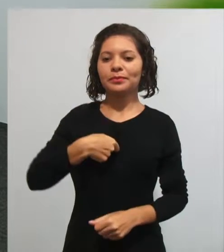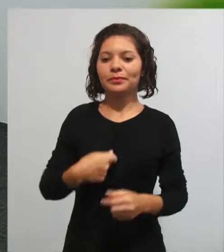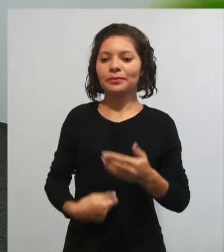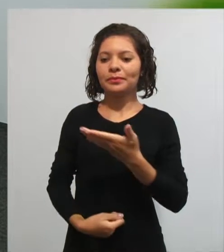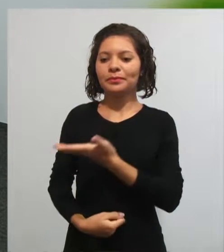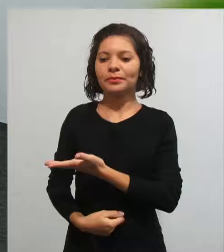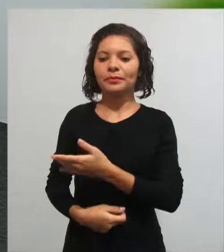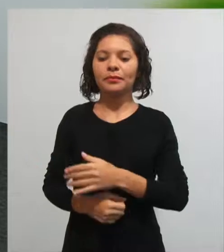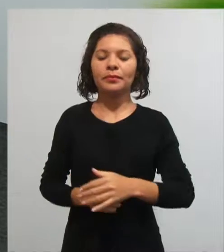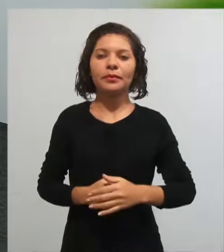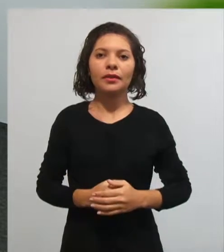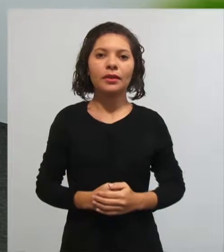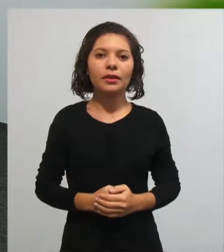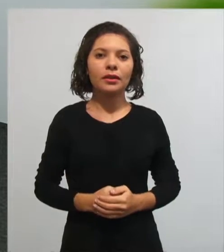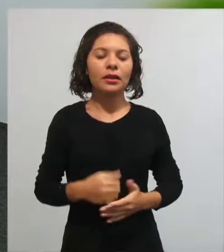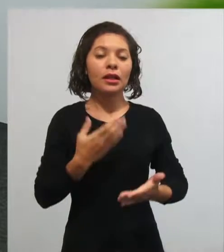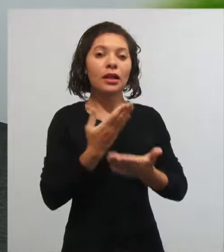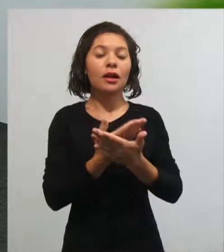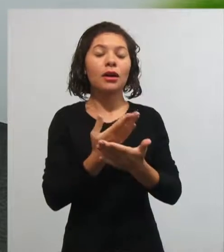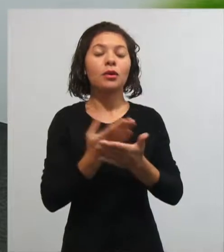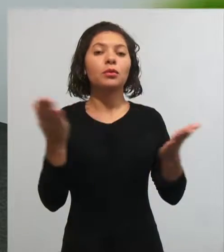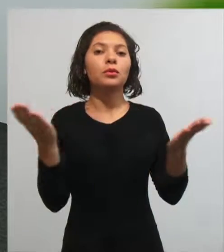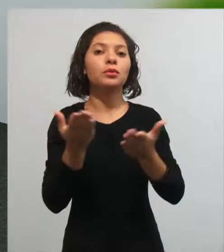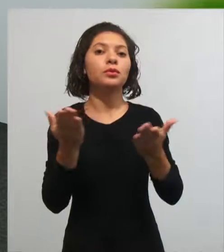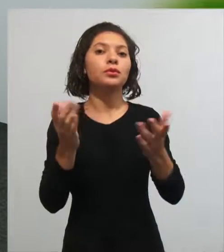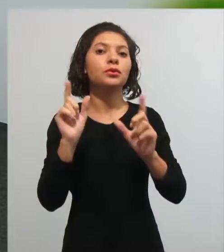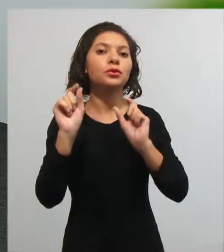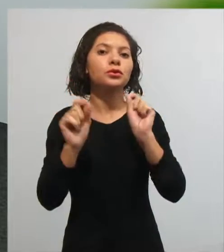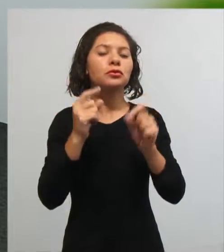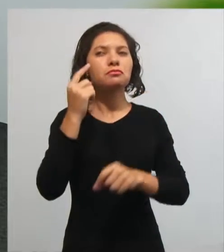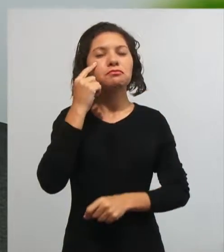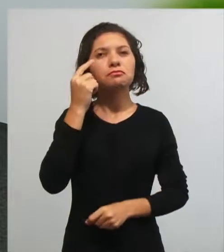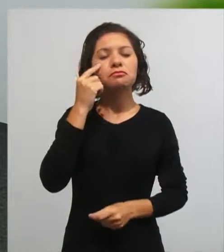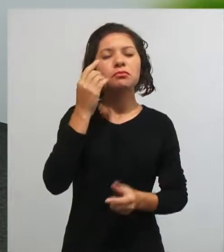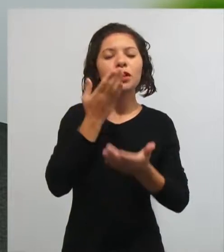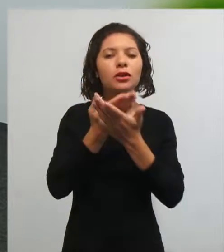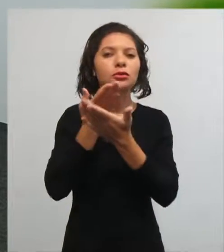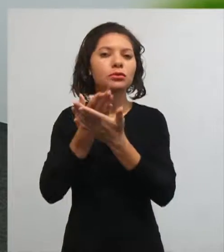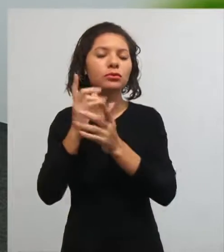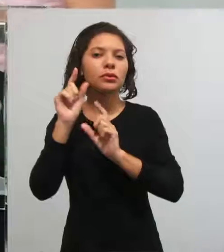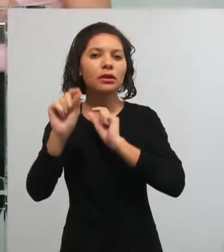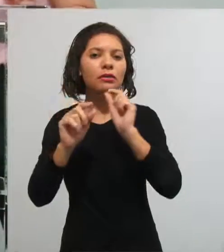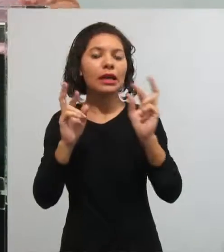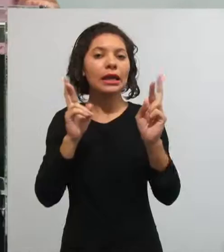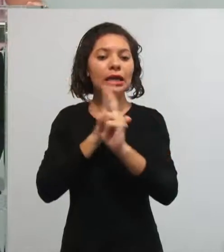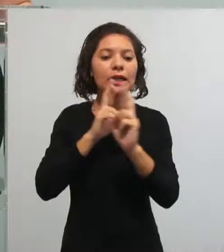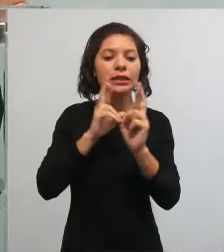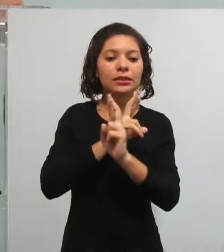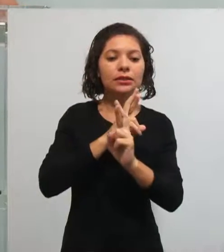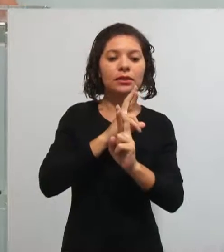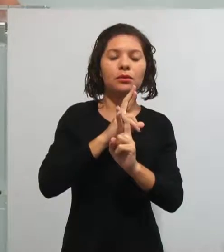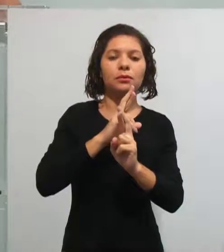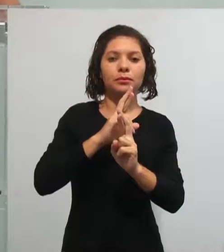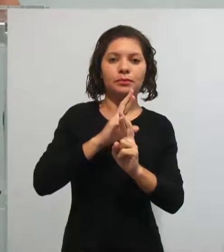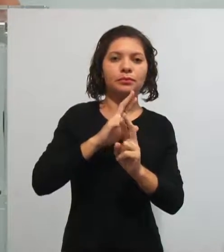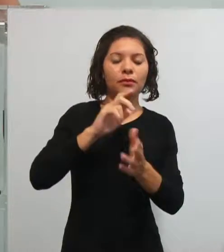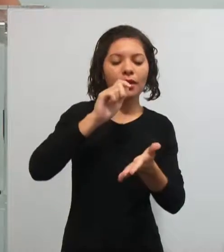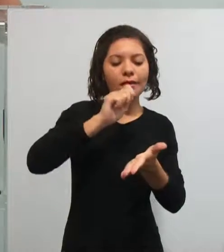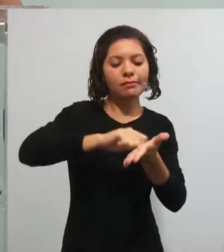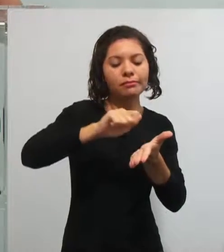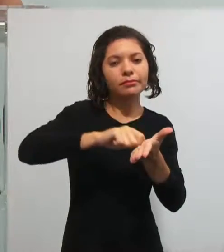esse aqui. Na aula de hoje, nós vamos ler a relação autor-texto-leitor e a construção